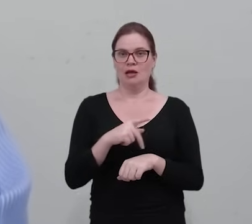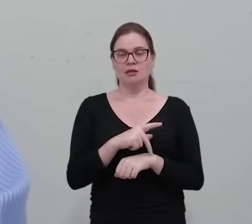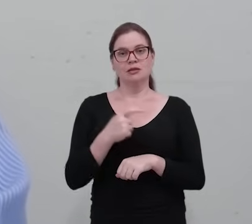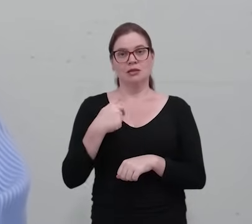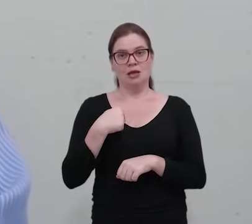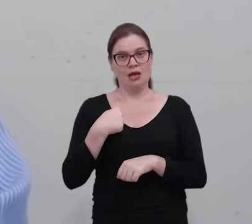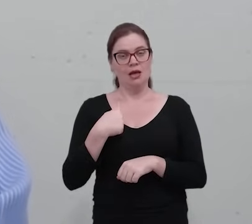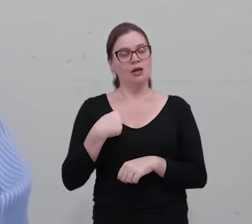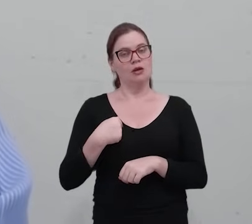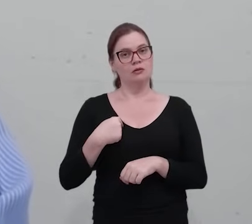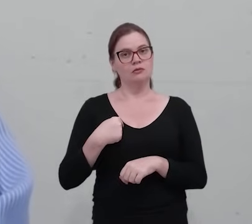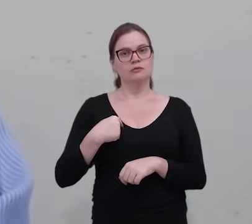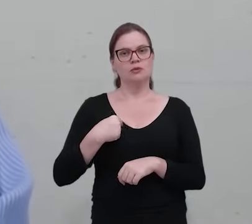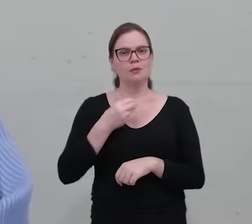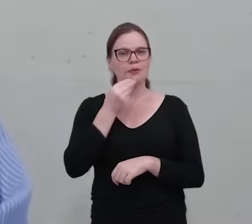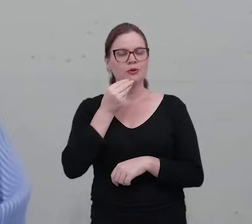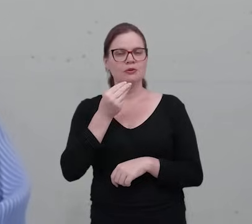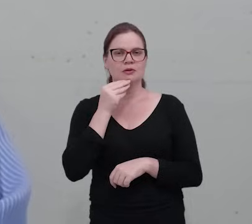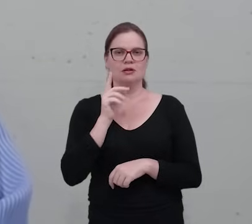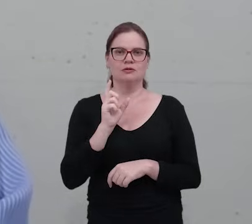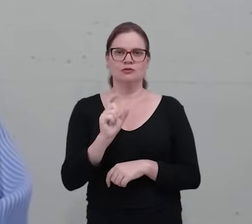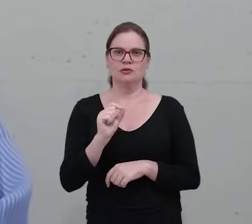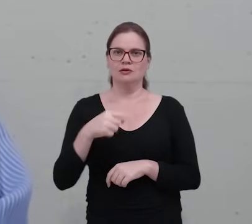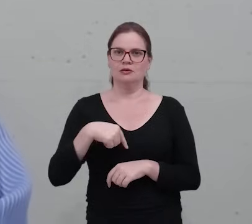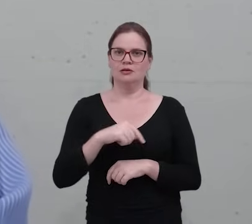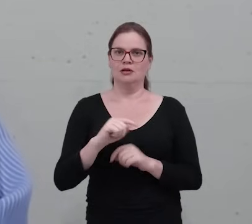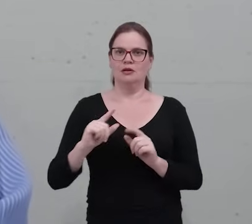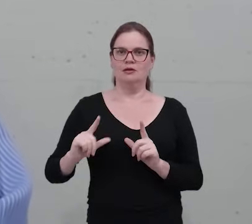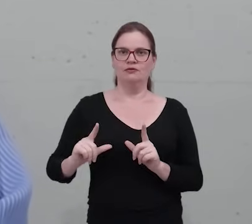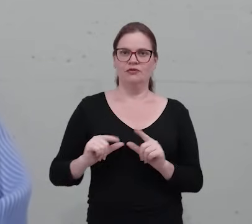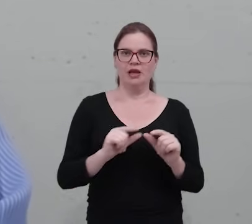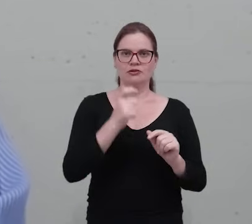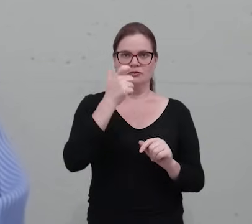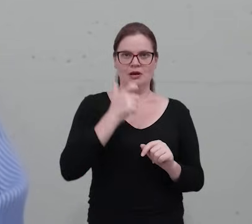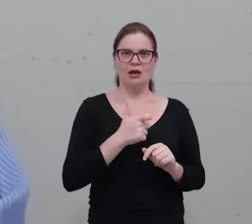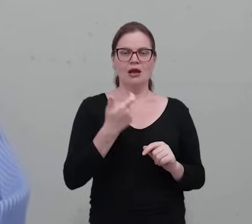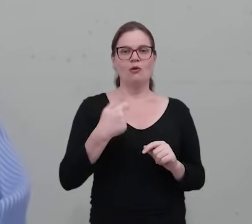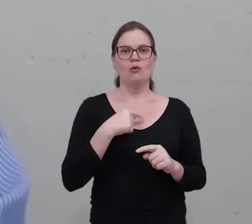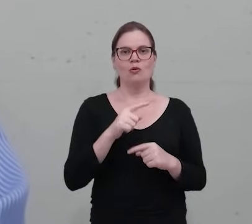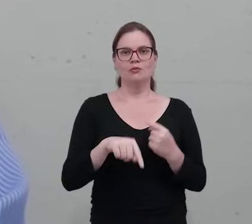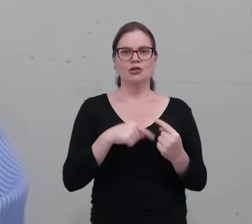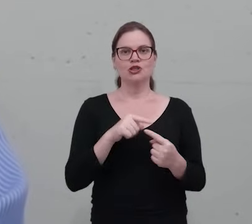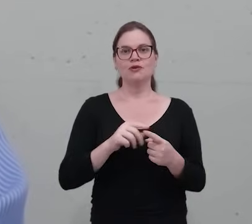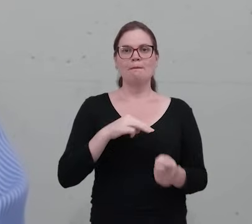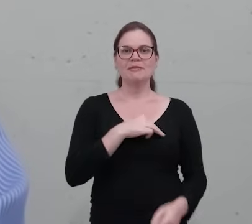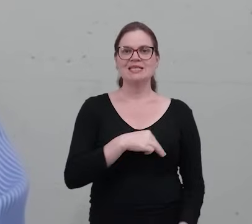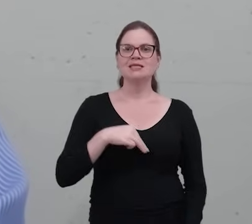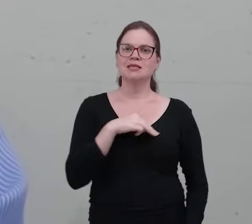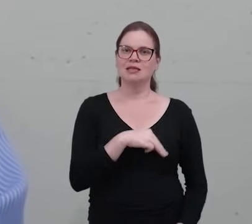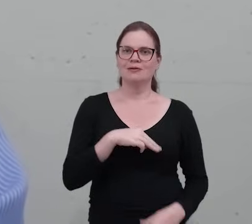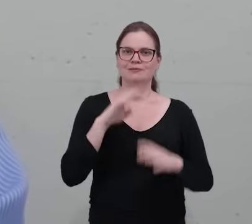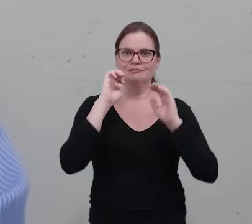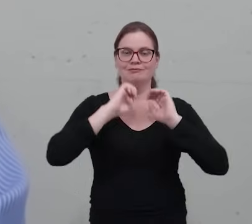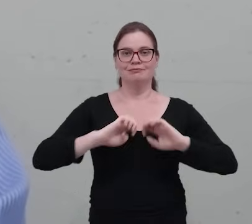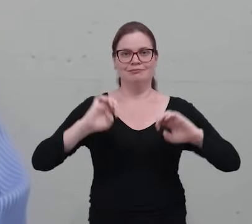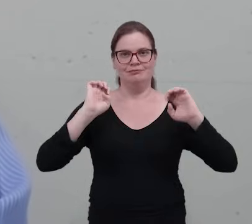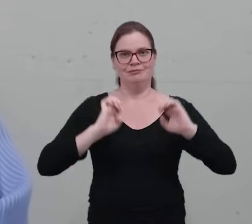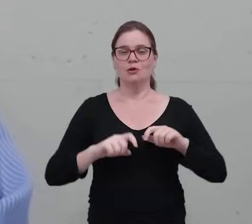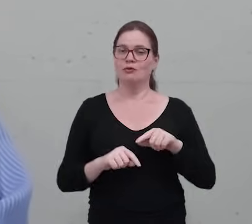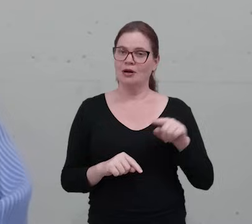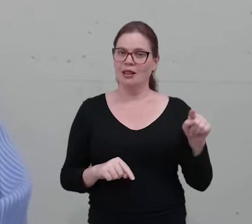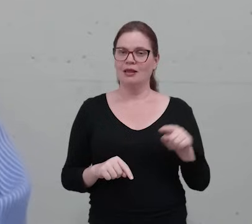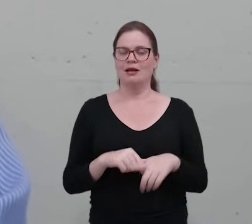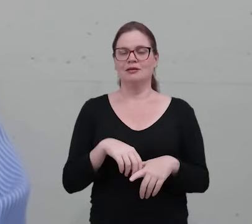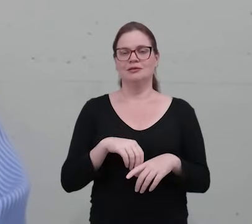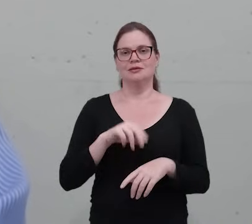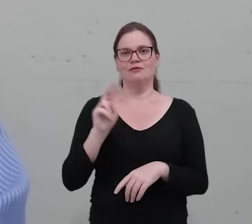país que eu tive a oportunidade de fazer uma viagem como missionário. Então foi a minha primeira viagem